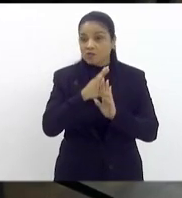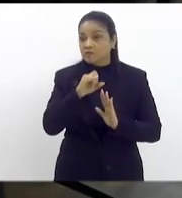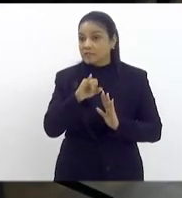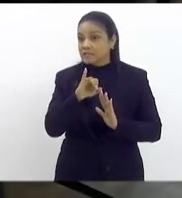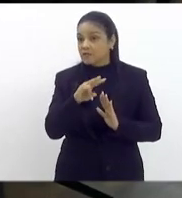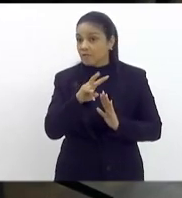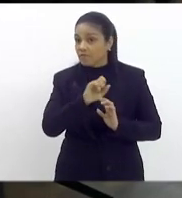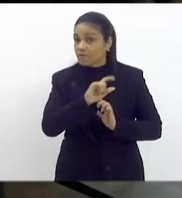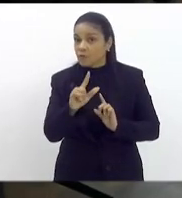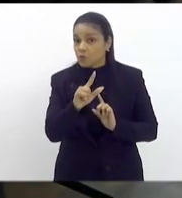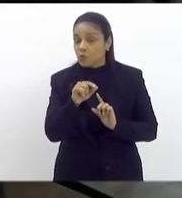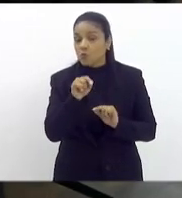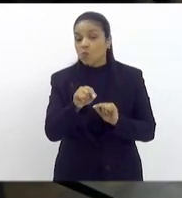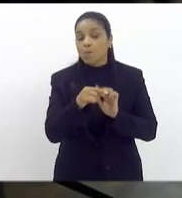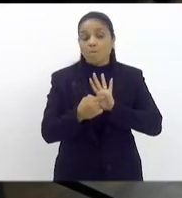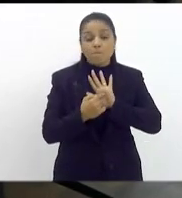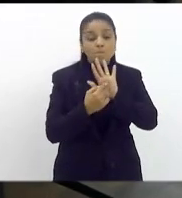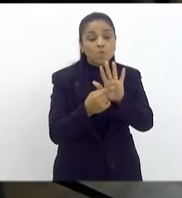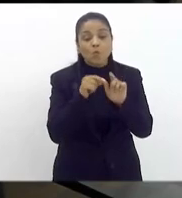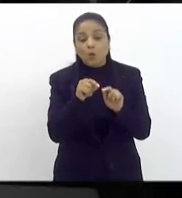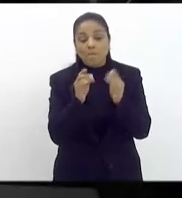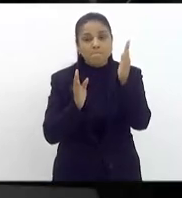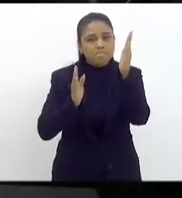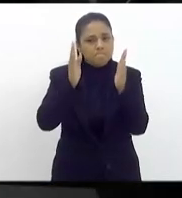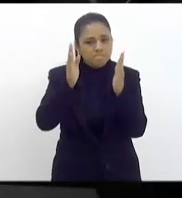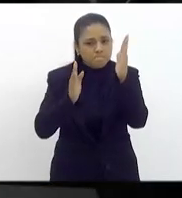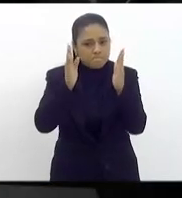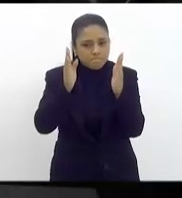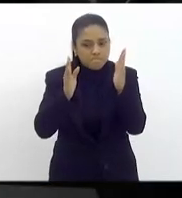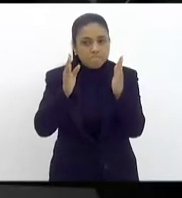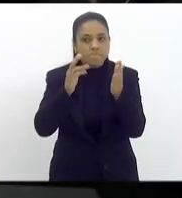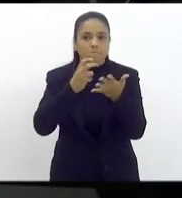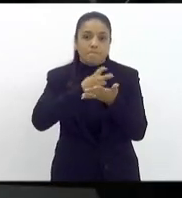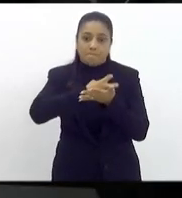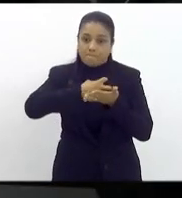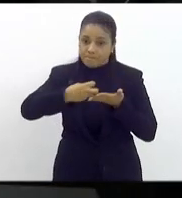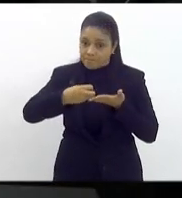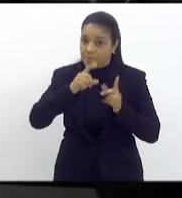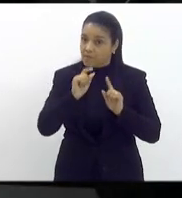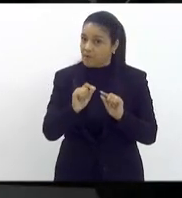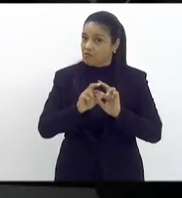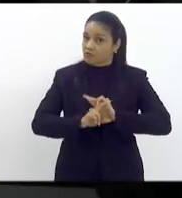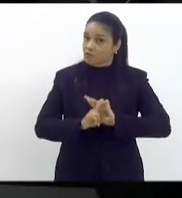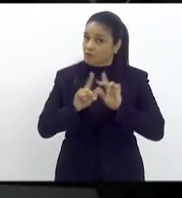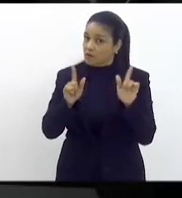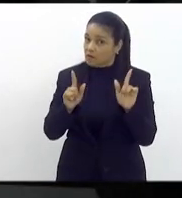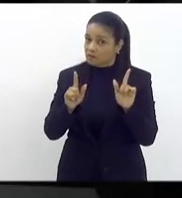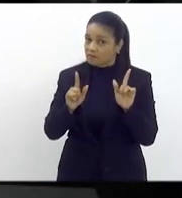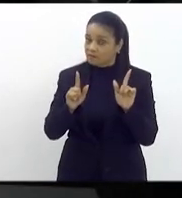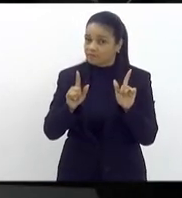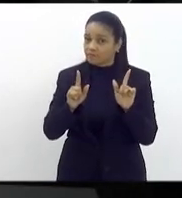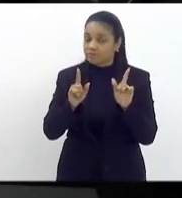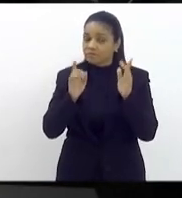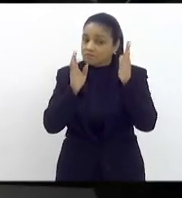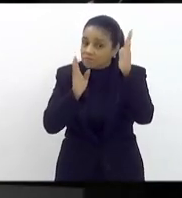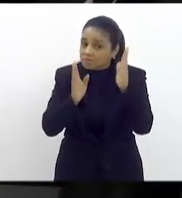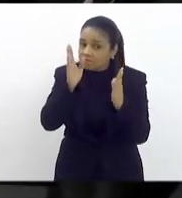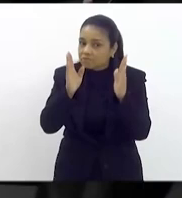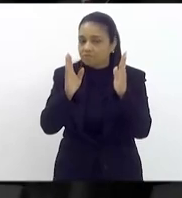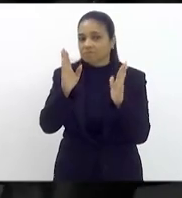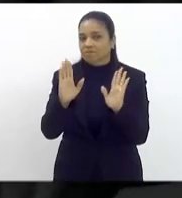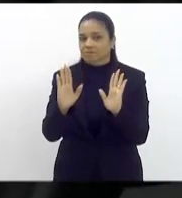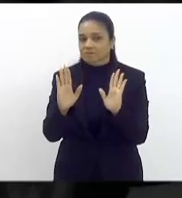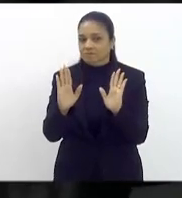Civil prevê os prazos prescricionais, o senhor sabe. Correto. Então, eu me referia a esse prazo. Tá.